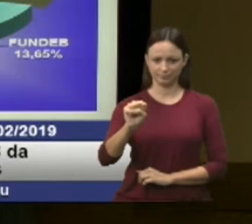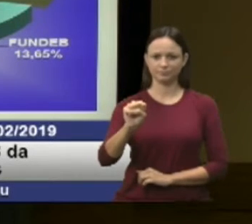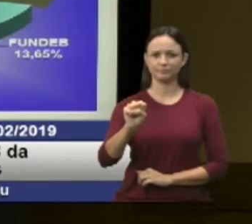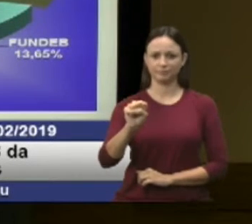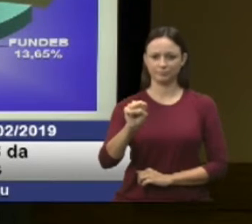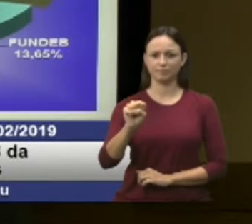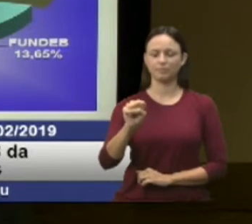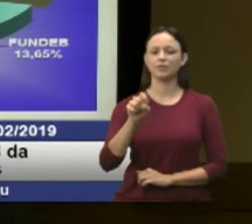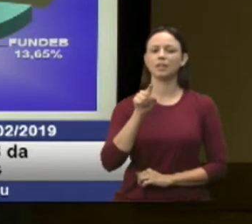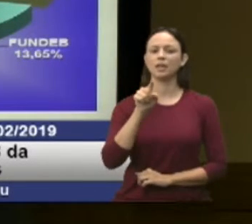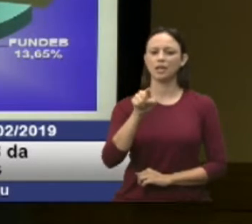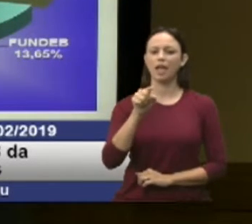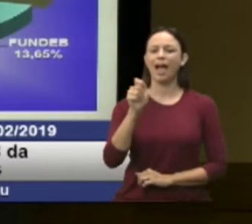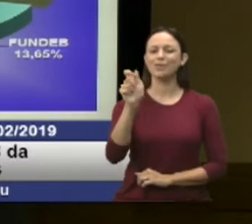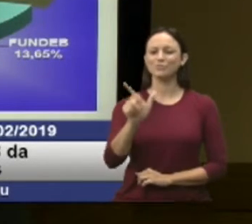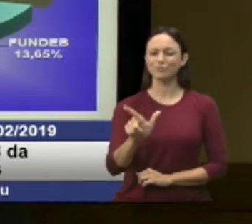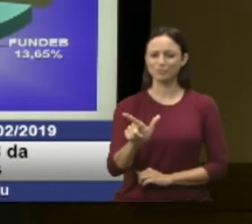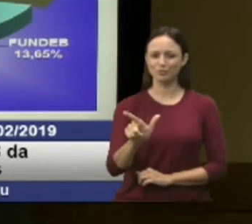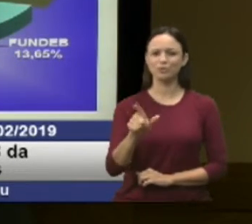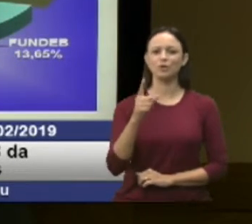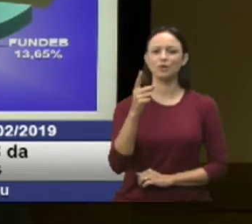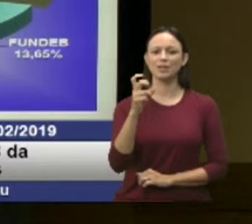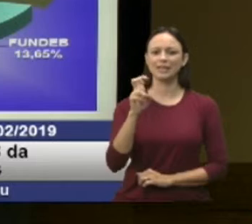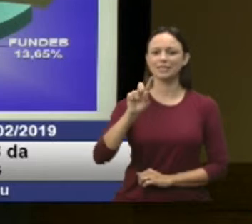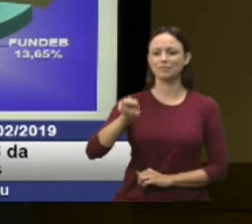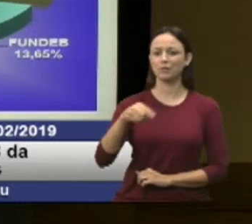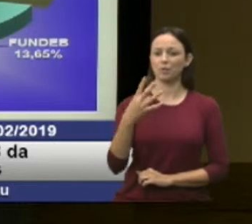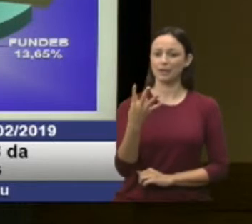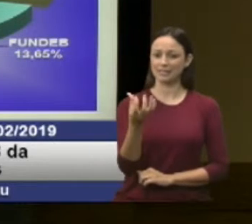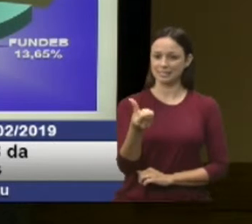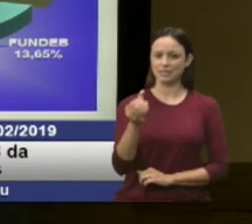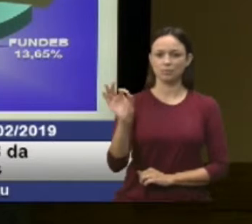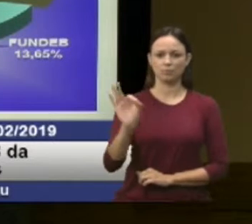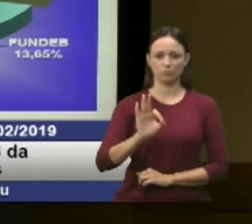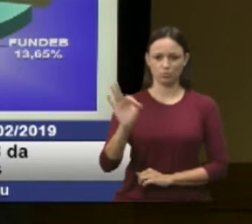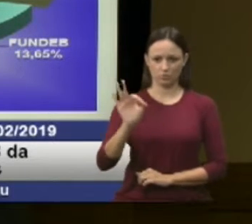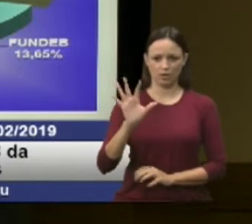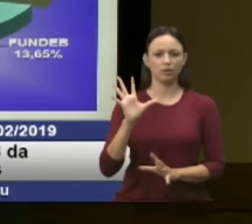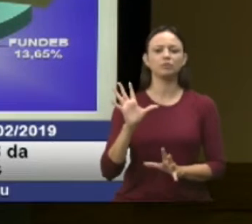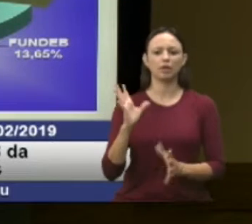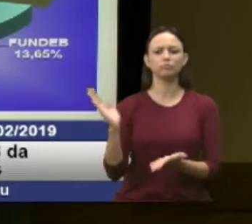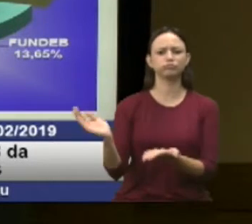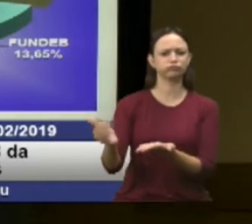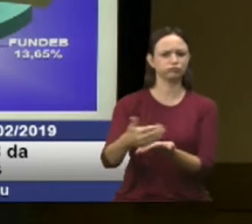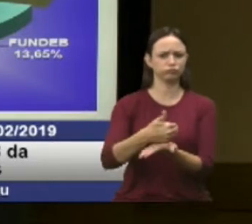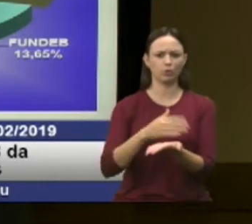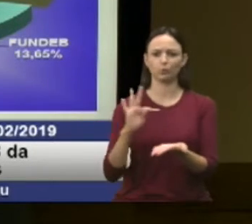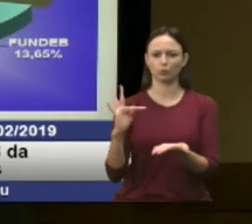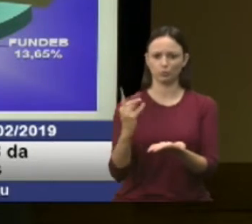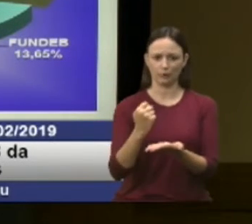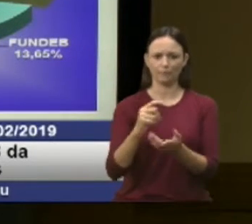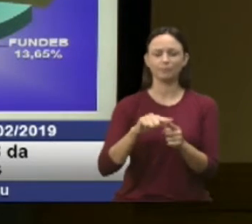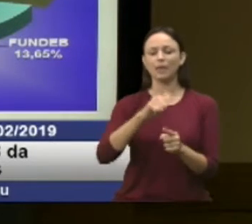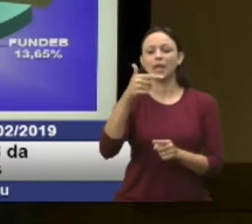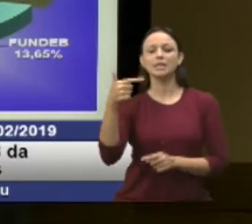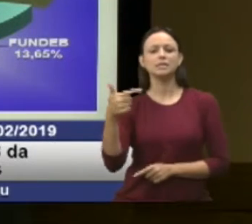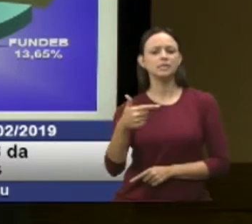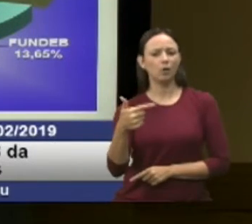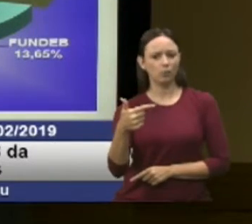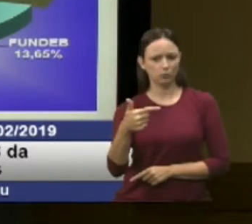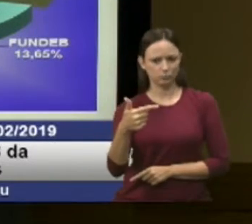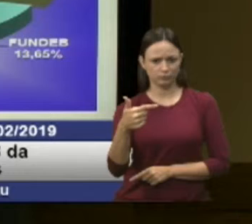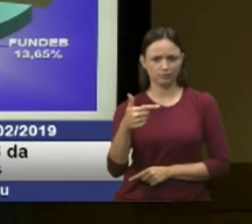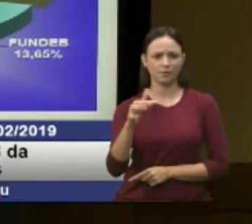que representa 15,46% da arrecadação total, Depois, a segunda é